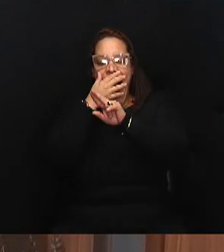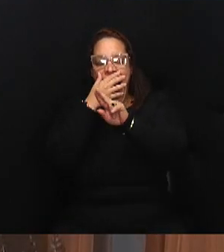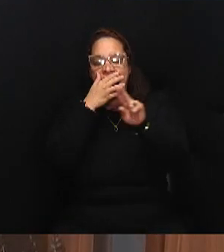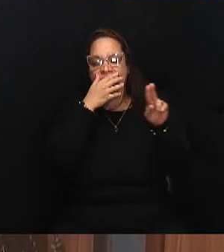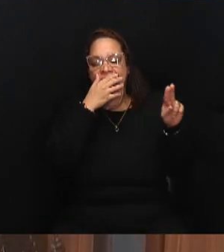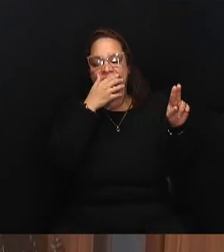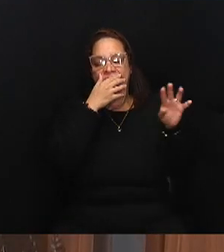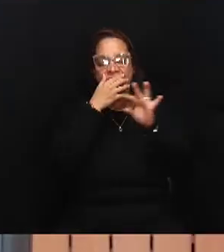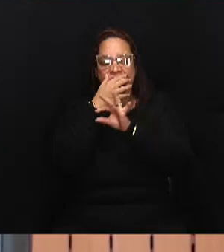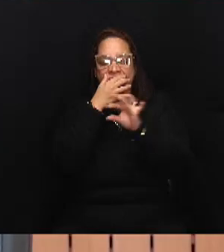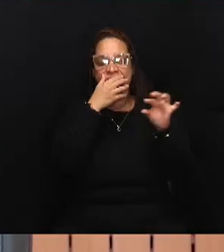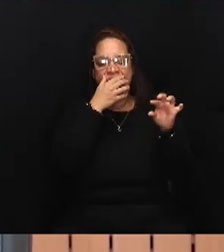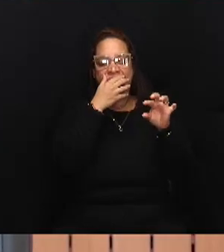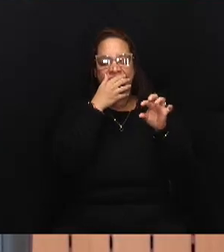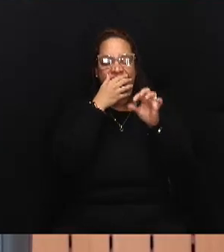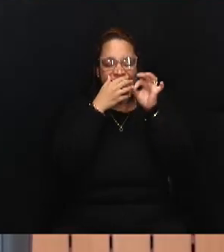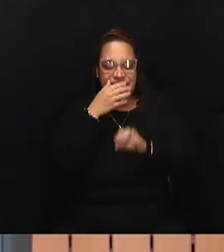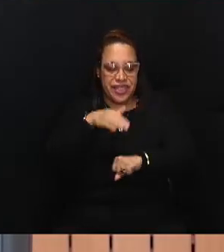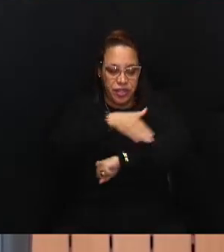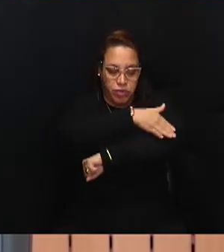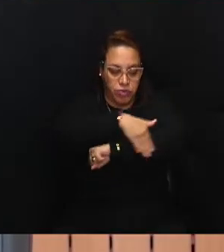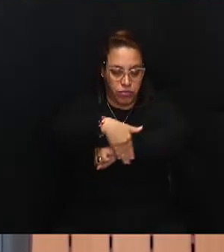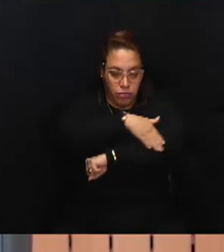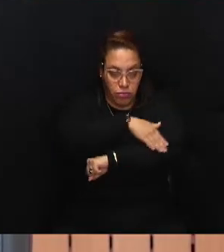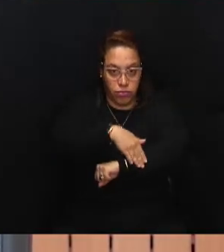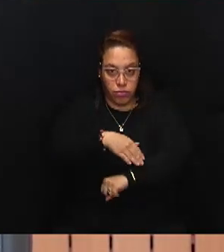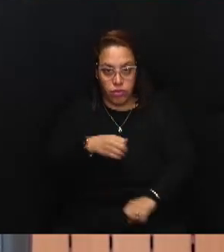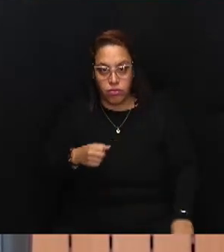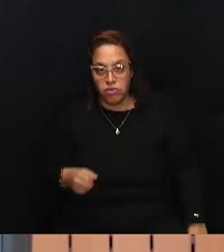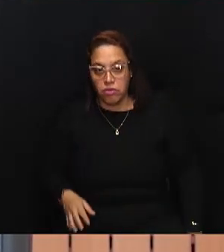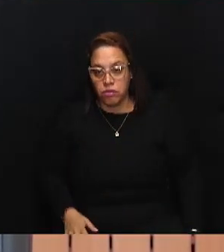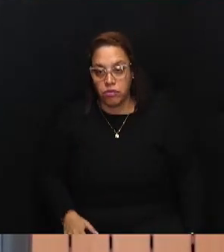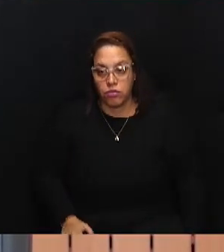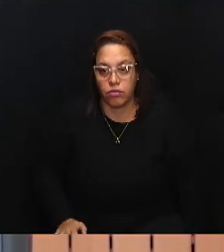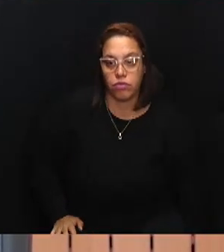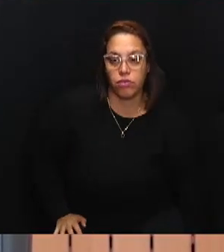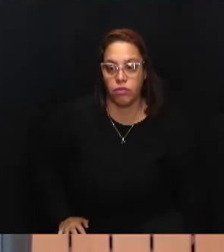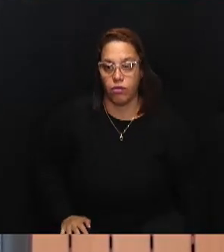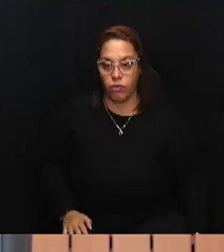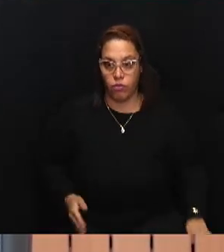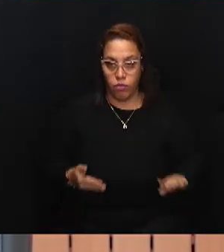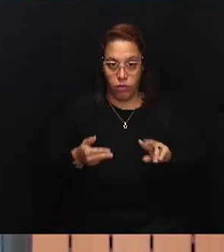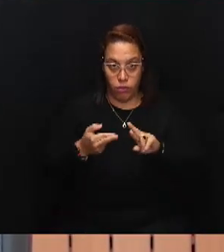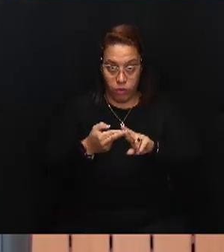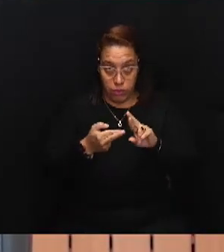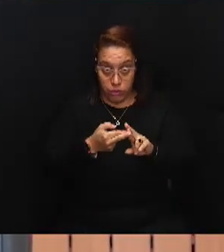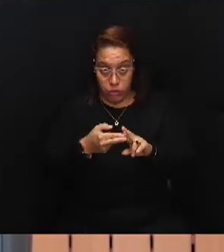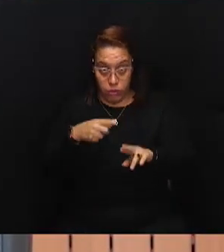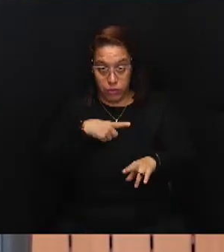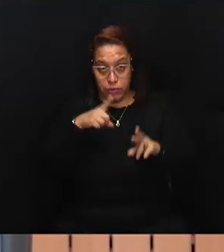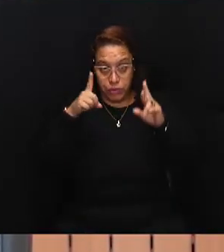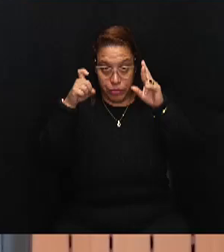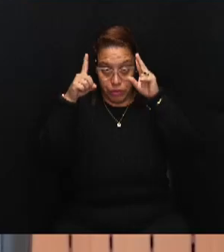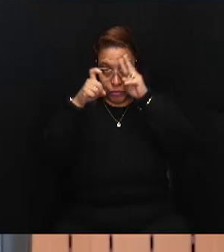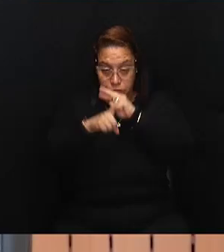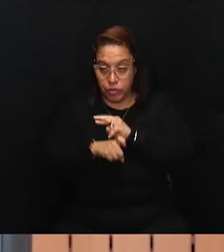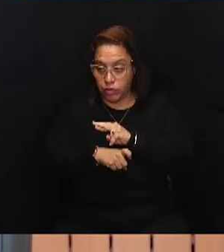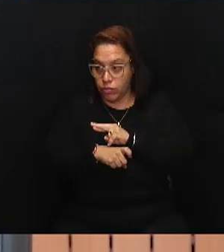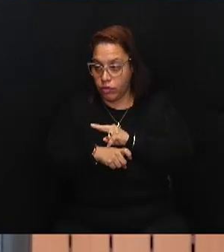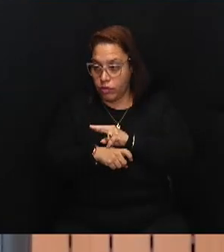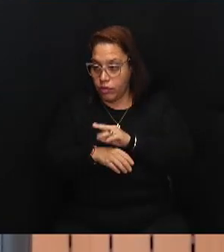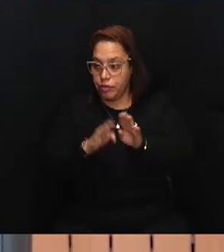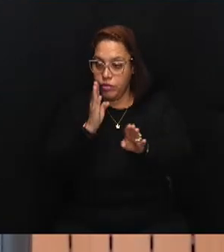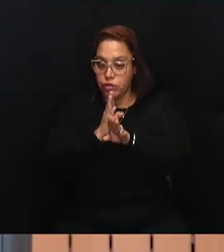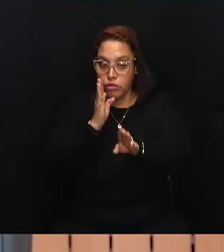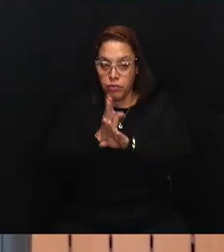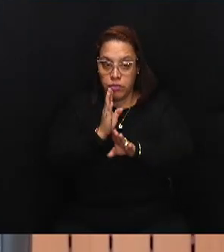O endereço, tá? Com o maior número de referência desse endereço, porque a gente tem uma dificuldade muito grande de